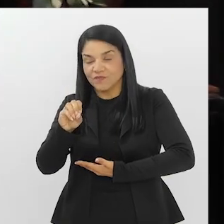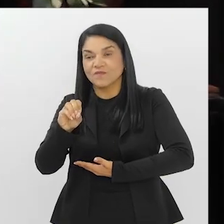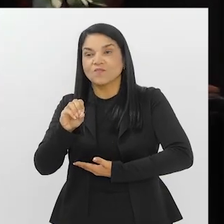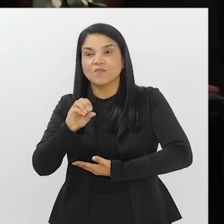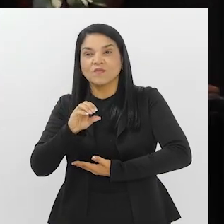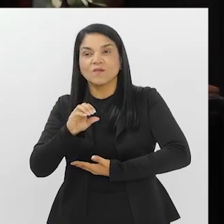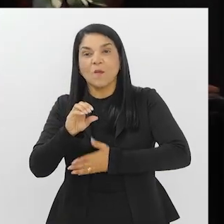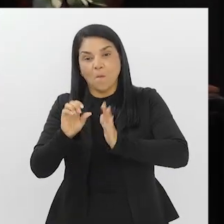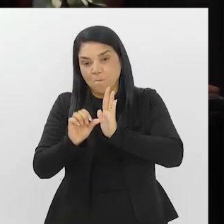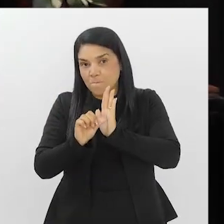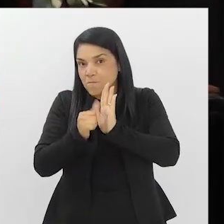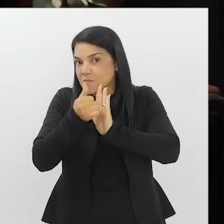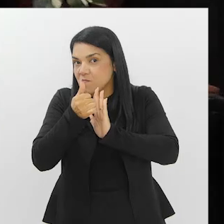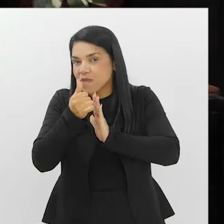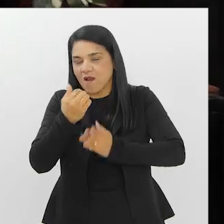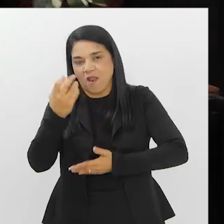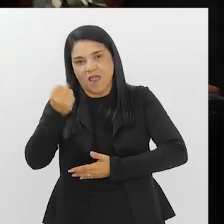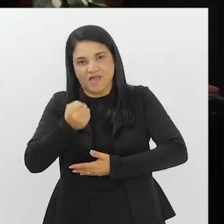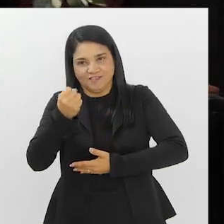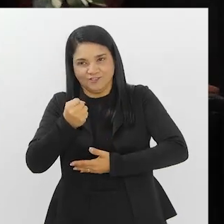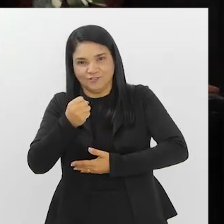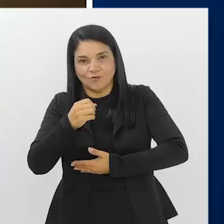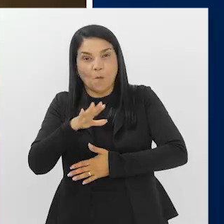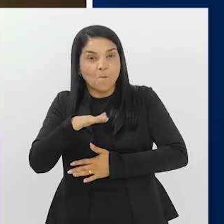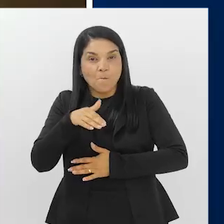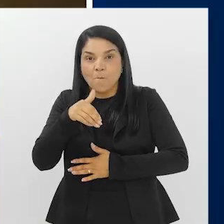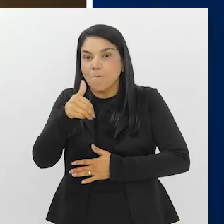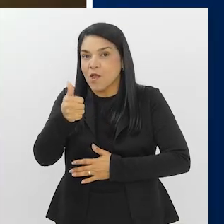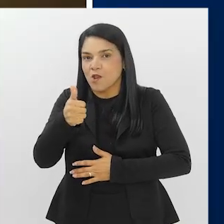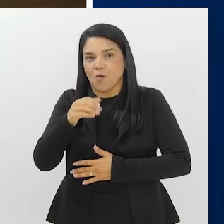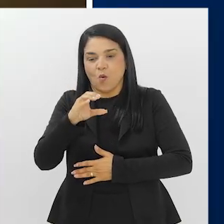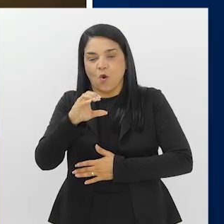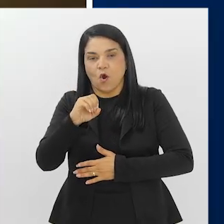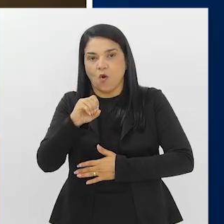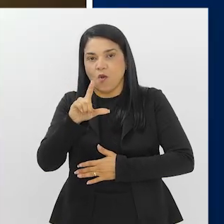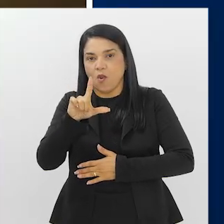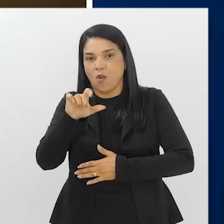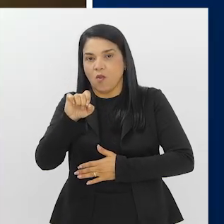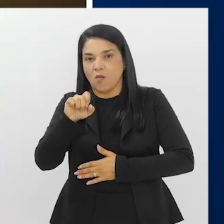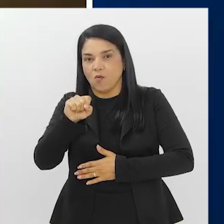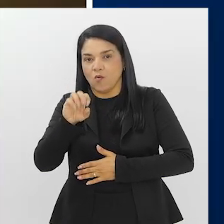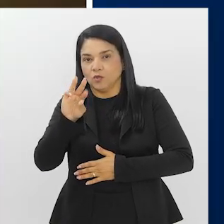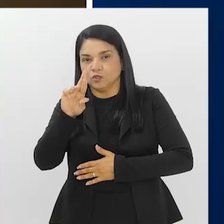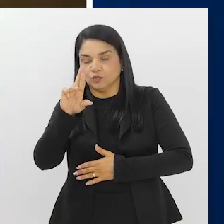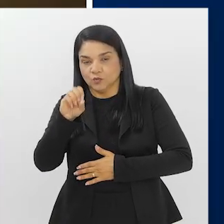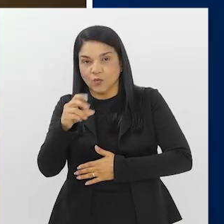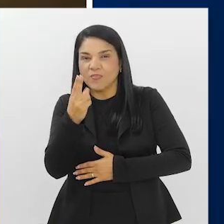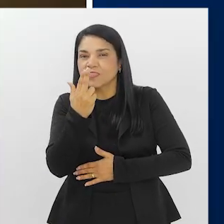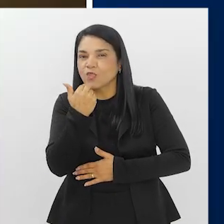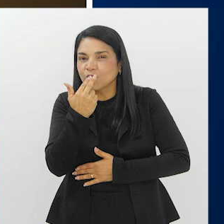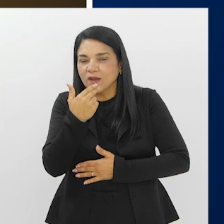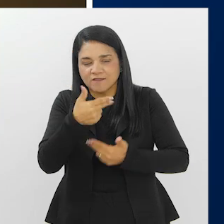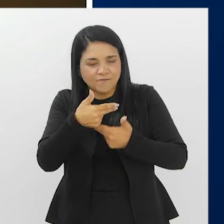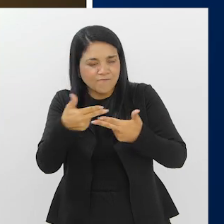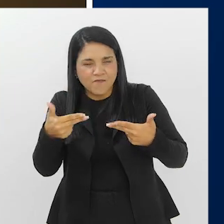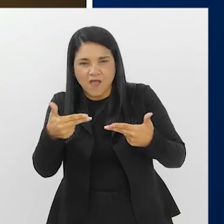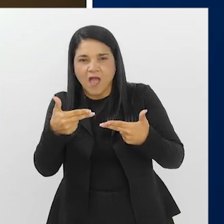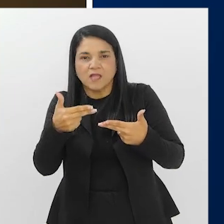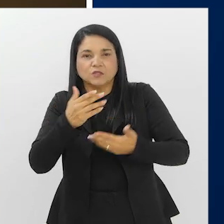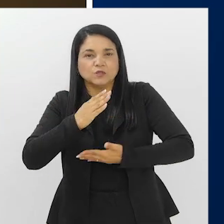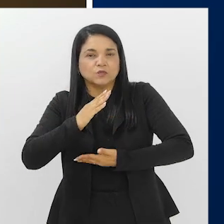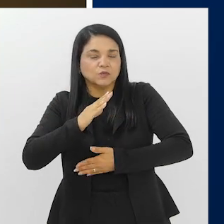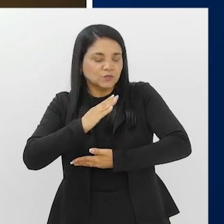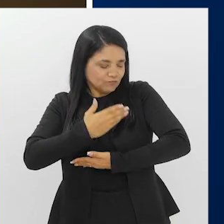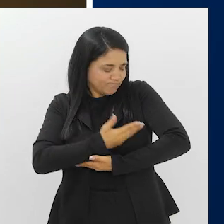produz. Que é o E esse melhor, leite já né? é produzido e é o melhor leite. Porque ele já vai vir com todas as propriedades que o bebê precisa para